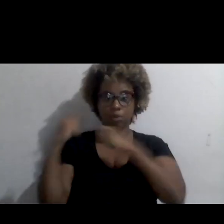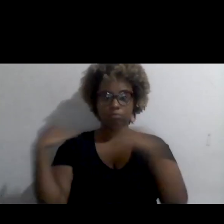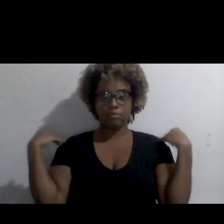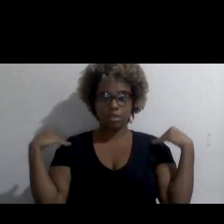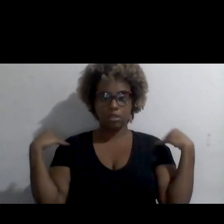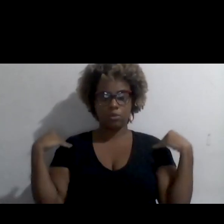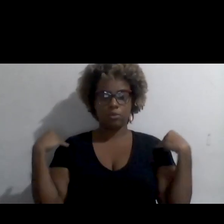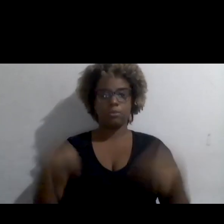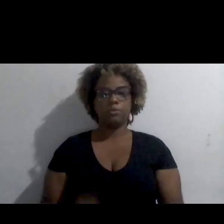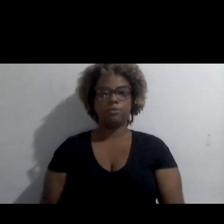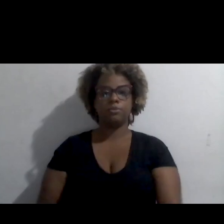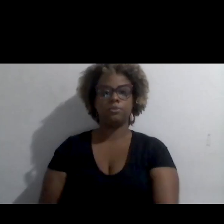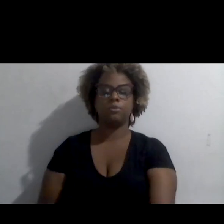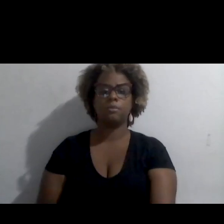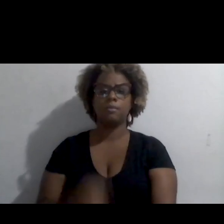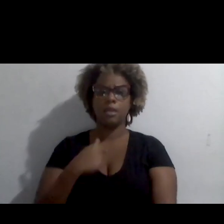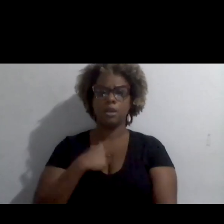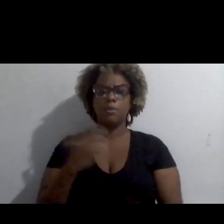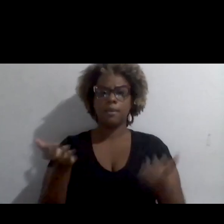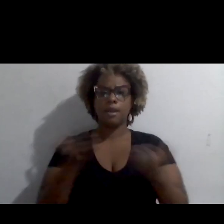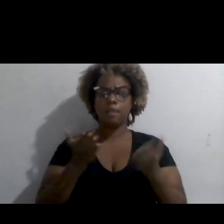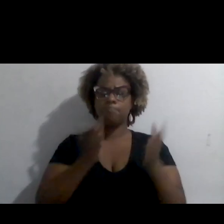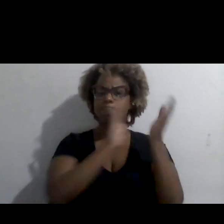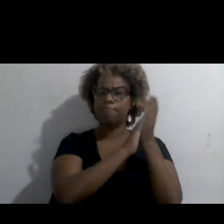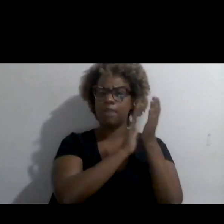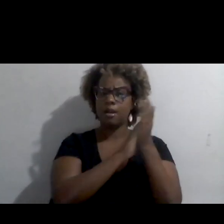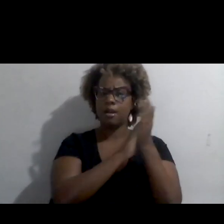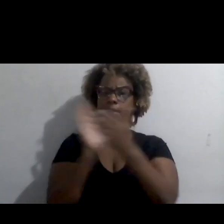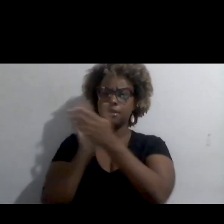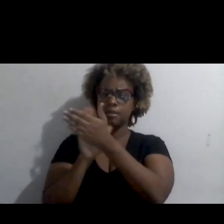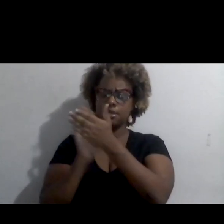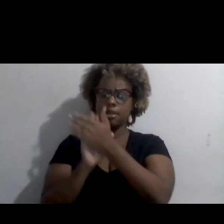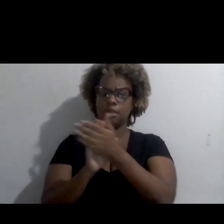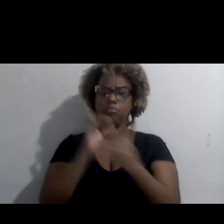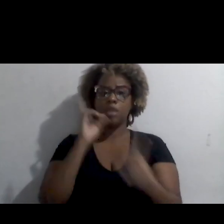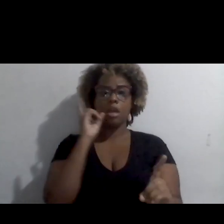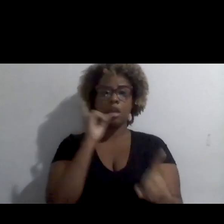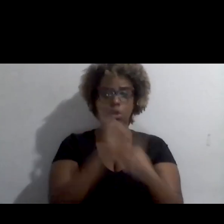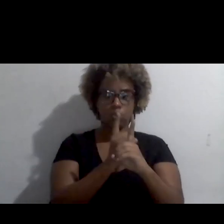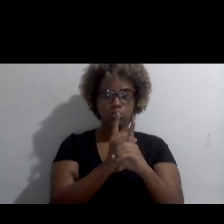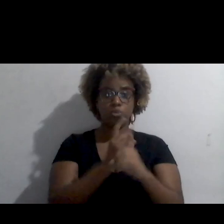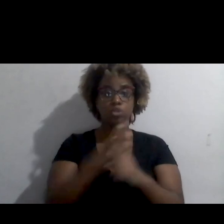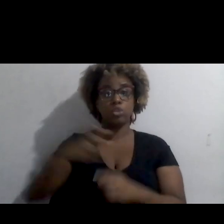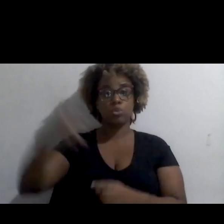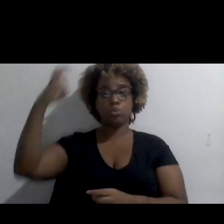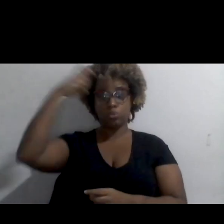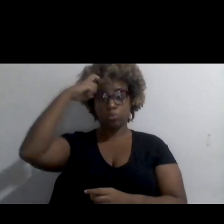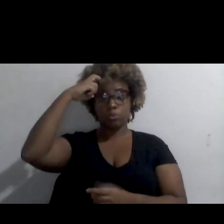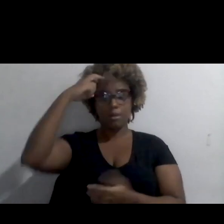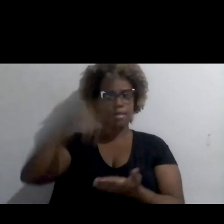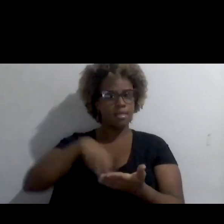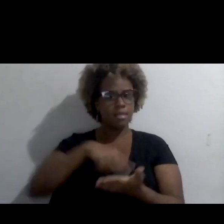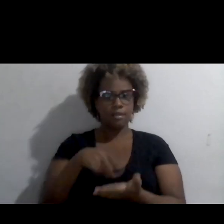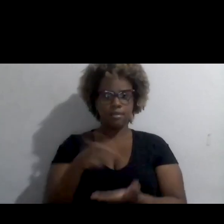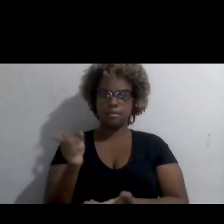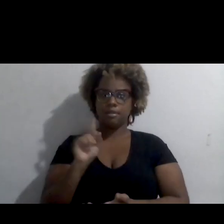queria parabenizar pelo encontro de cultura, não é encontro de dança, e já começar sugerindo